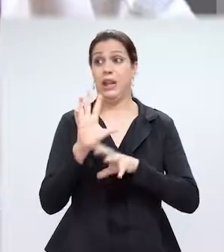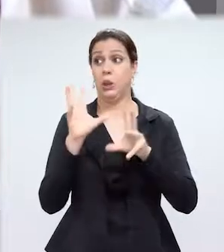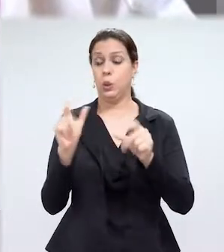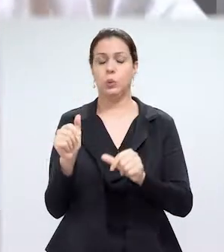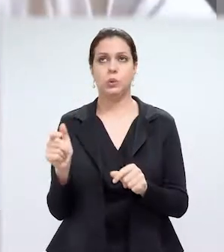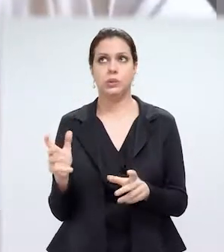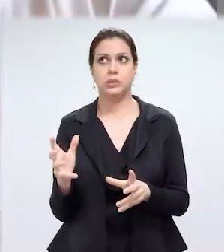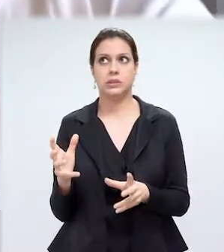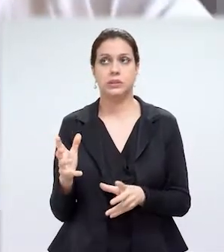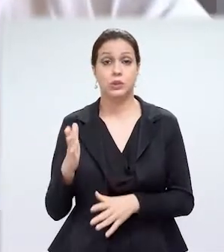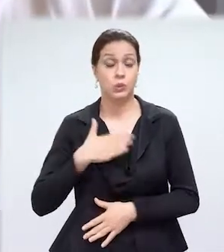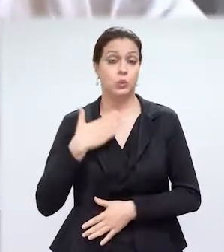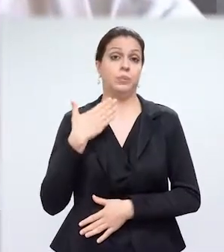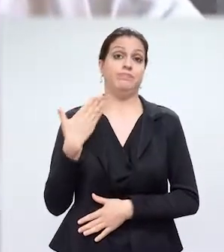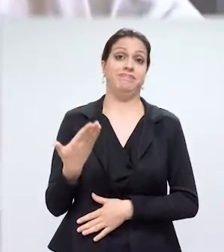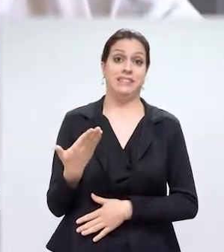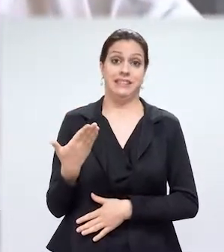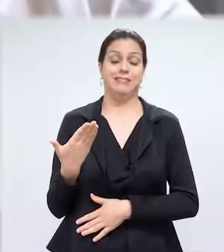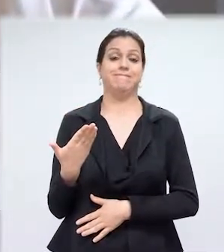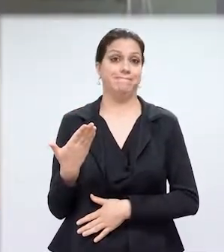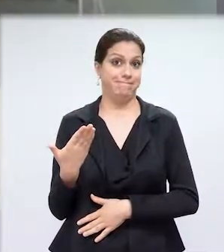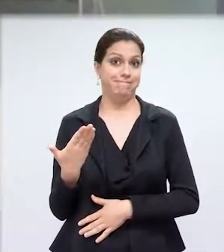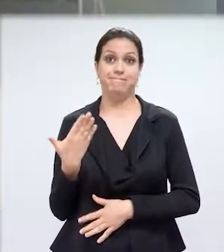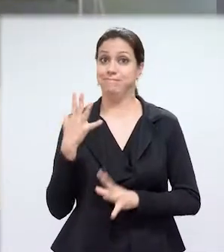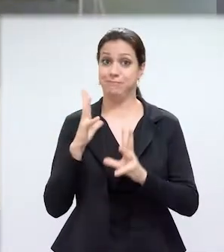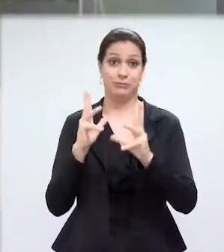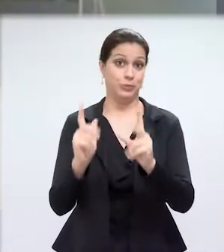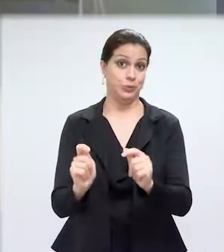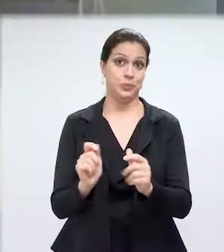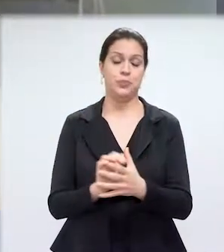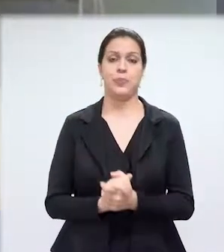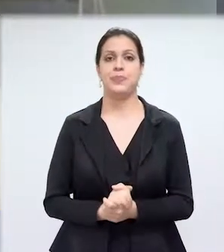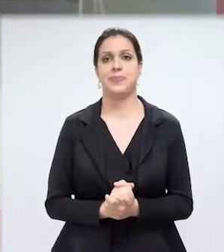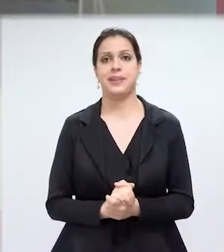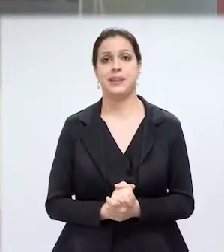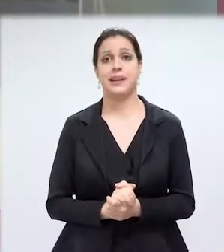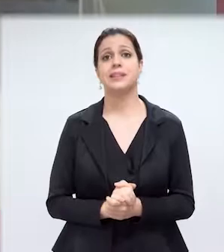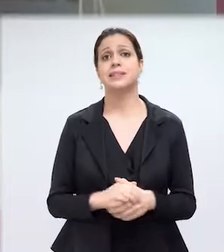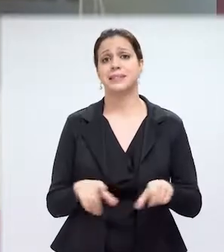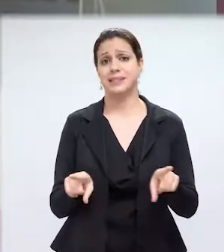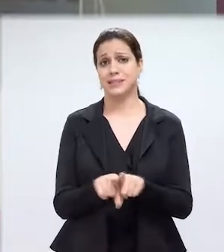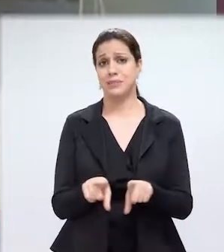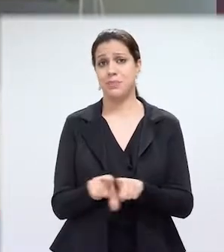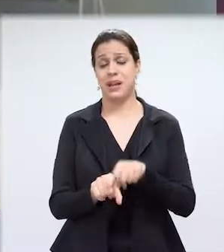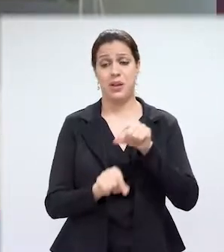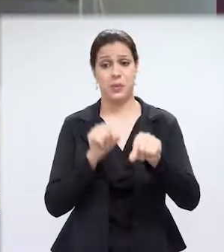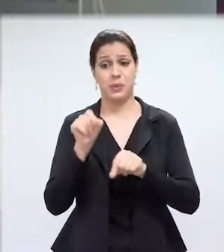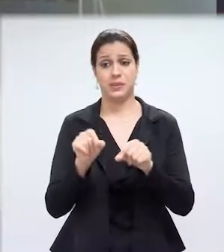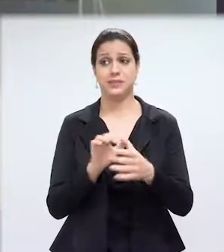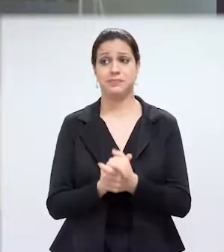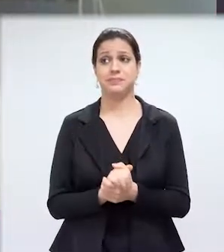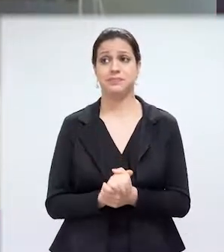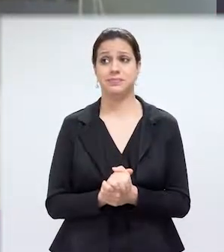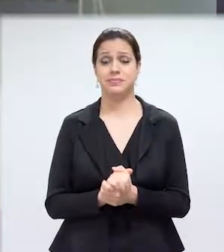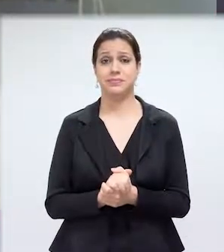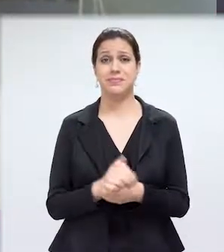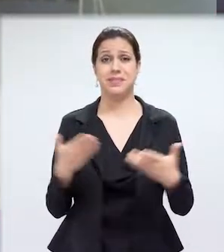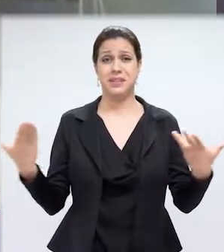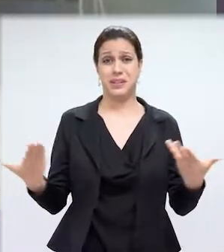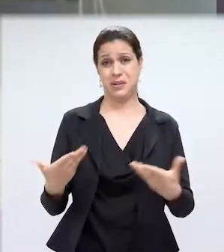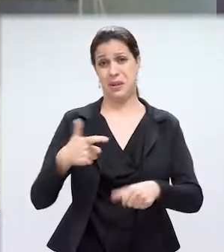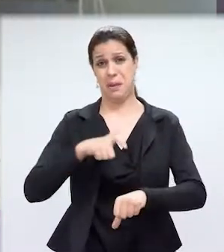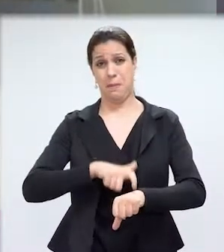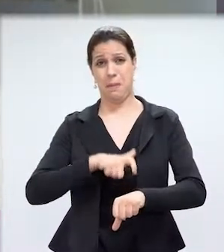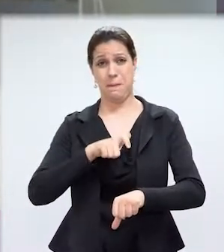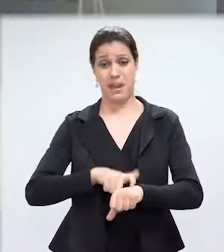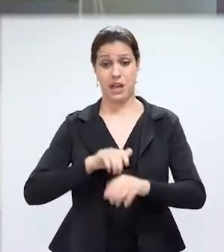né? Porque pegou a todos de uma forma bastante surpresa, né? E pegou a